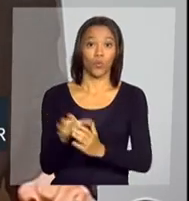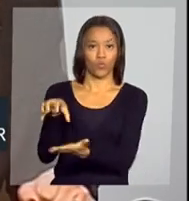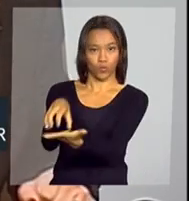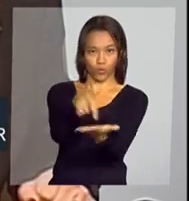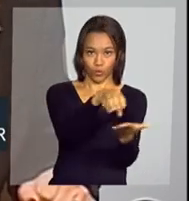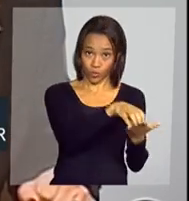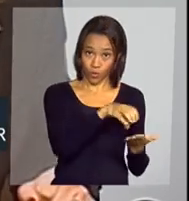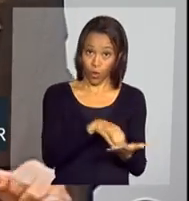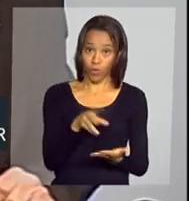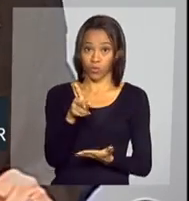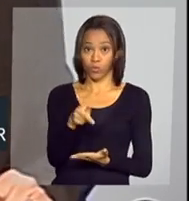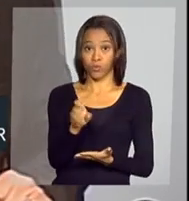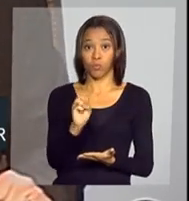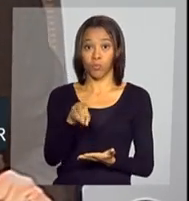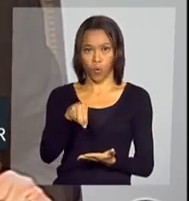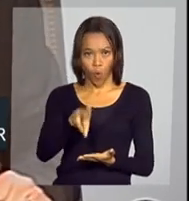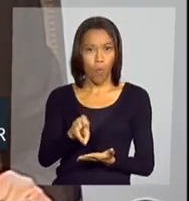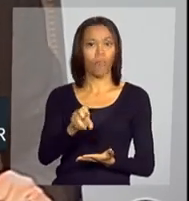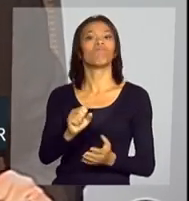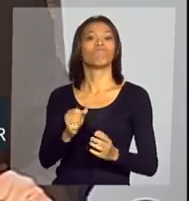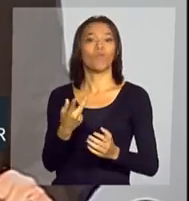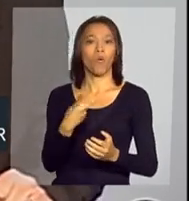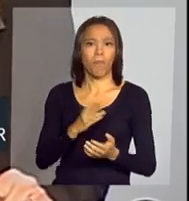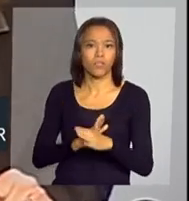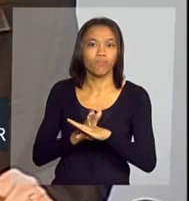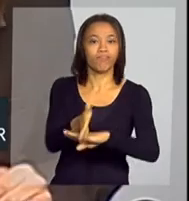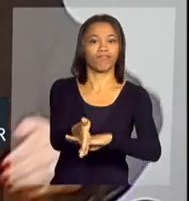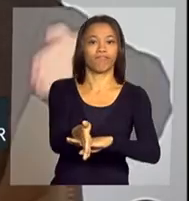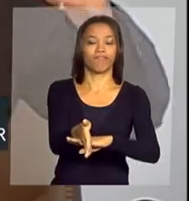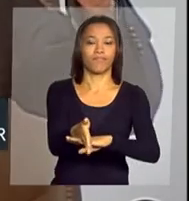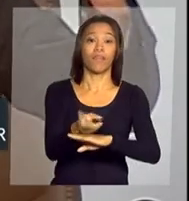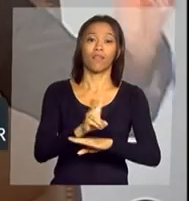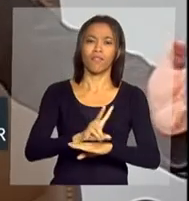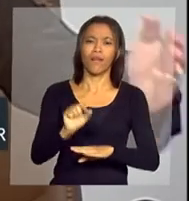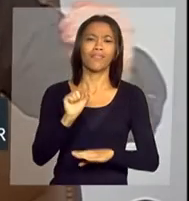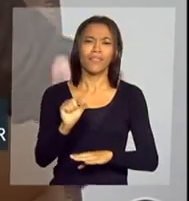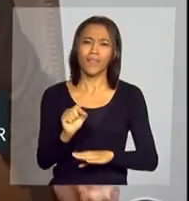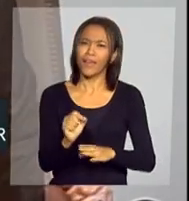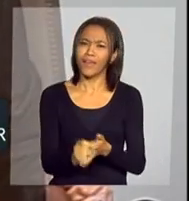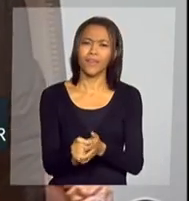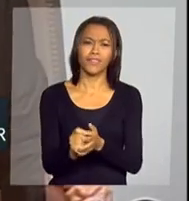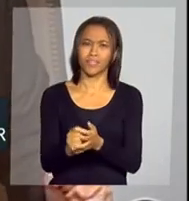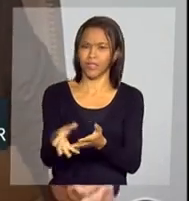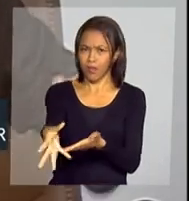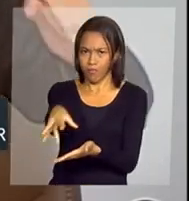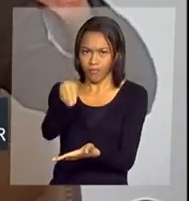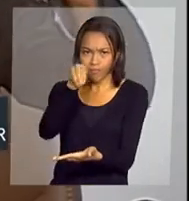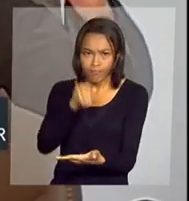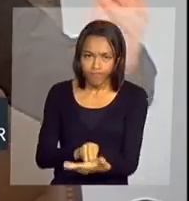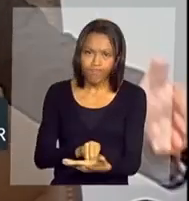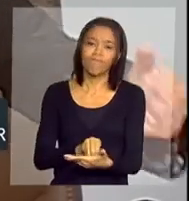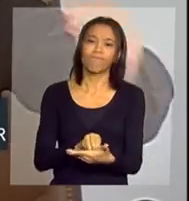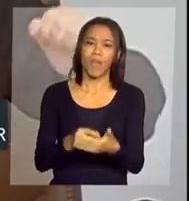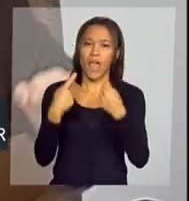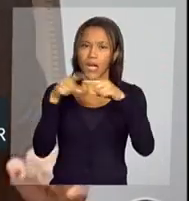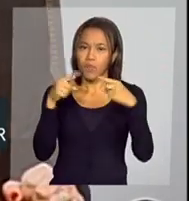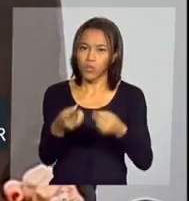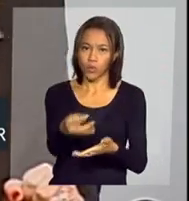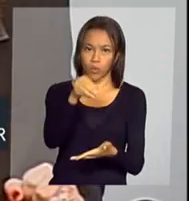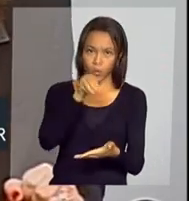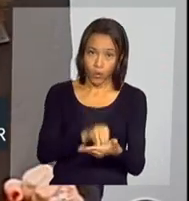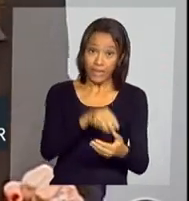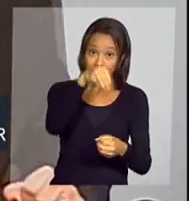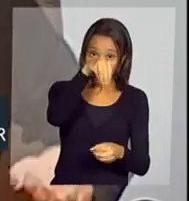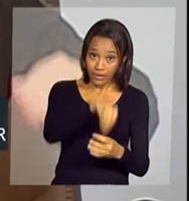sistema Nacional de Defesa do Consumidor tem a sua atuação que vão desde as clássicas notificações Ah o